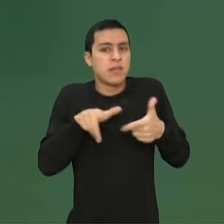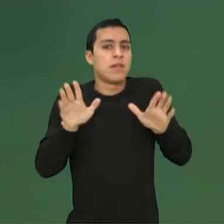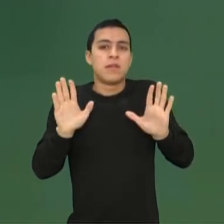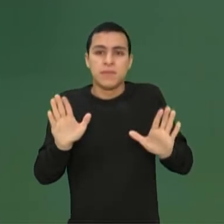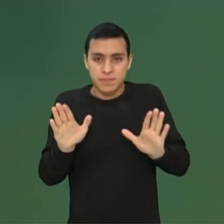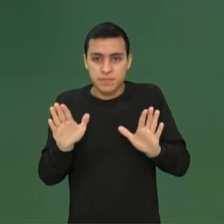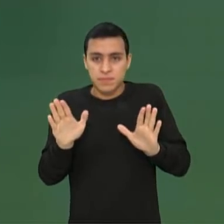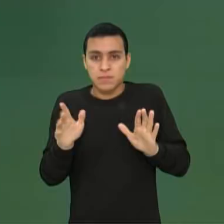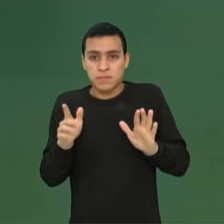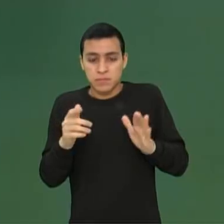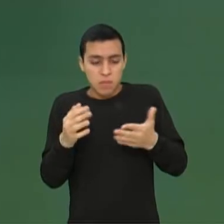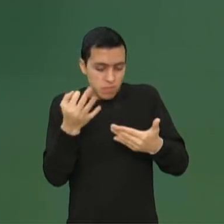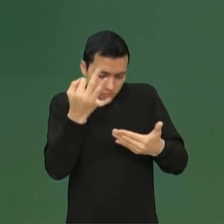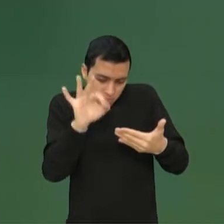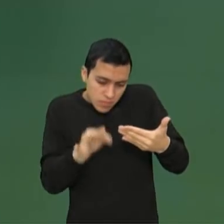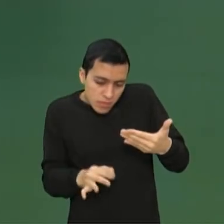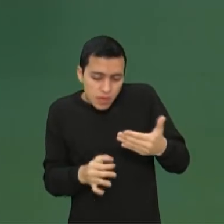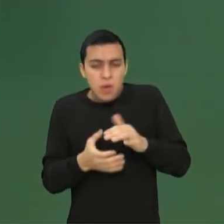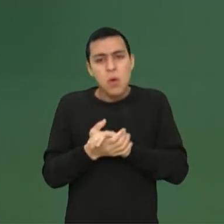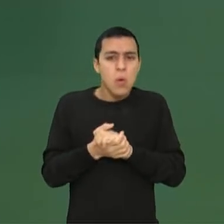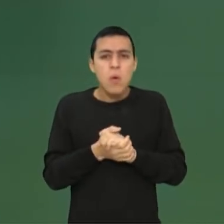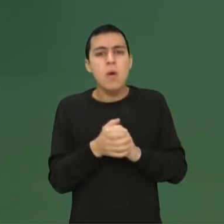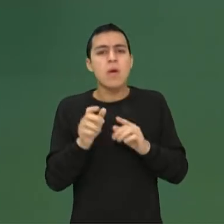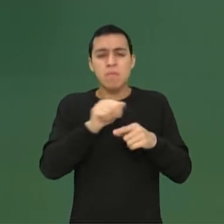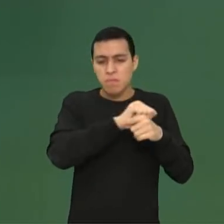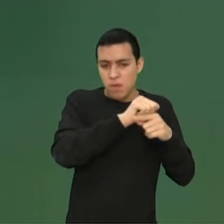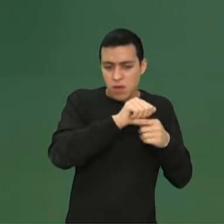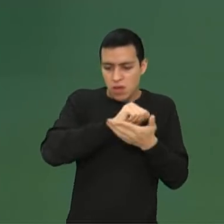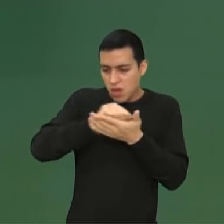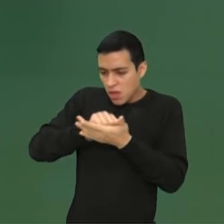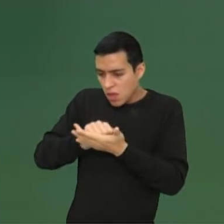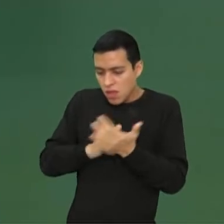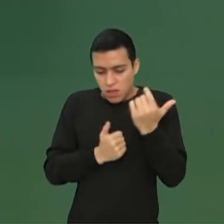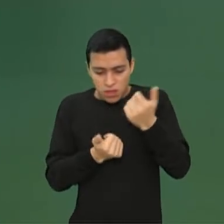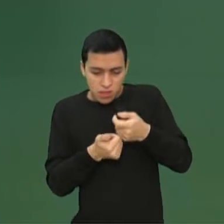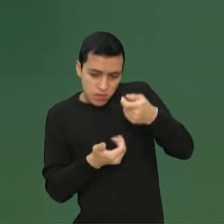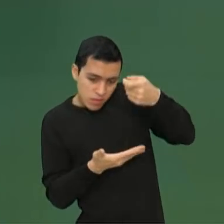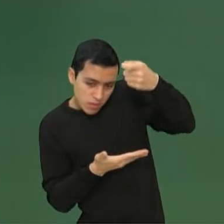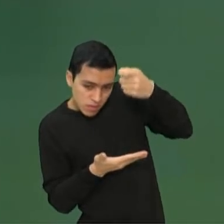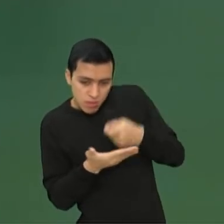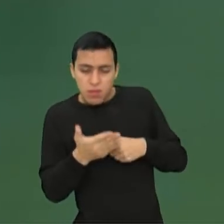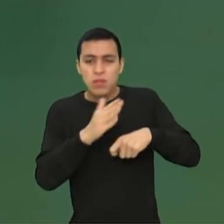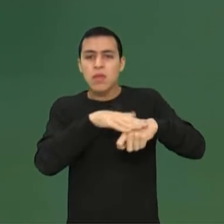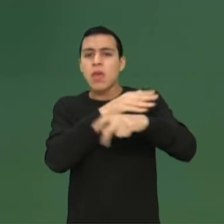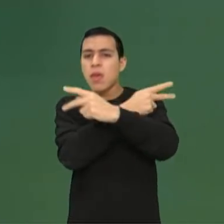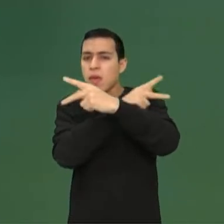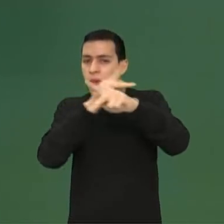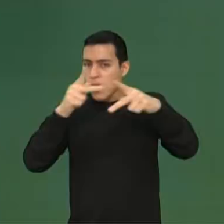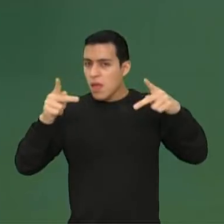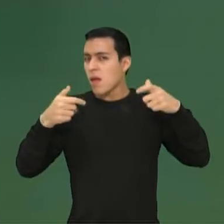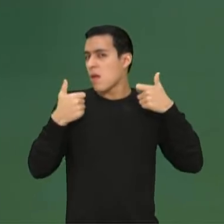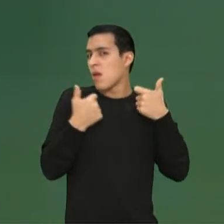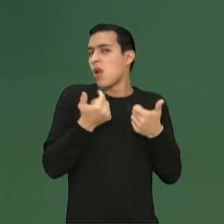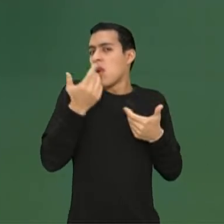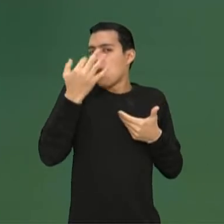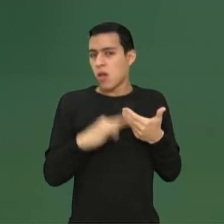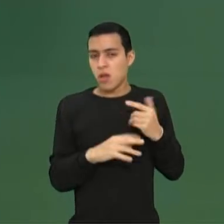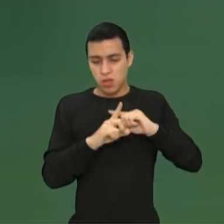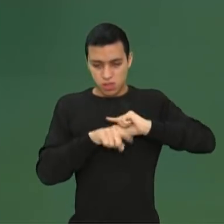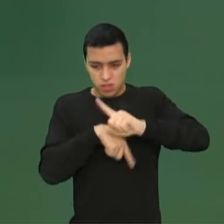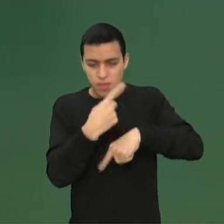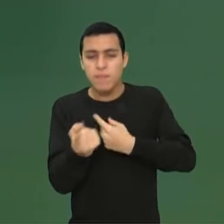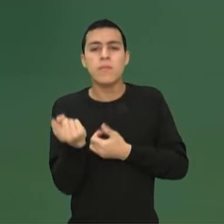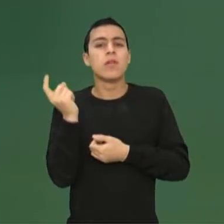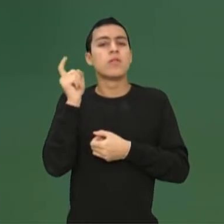problema. Vamos corrigir, pega a borracha, apaga e eu vou dar um tempinho agora para vocês fazerem a correção e daqui a pouquinho a